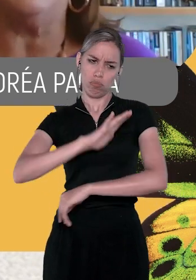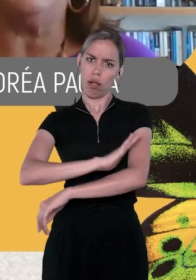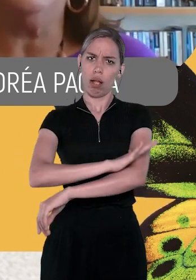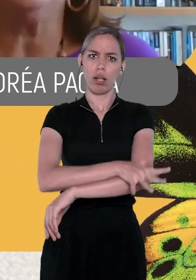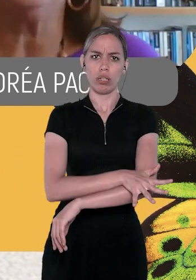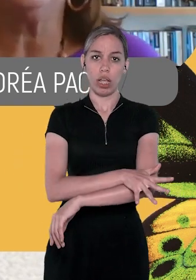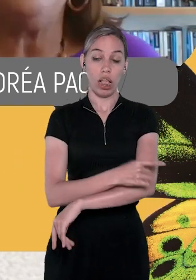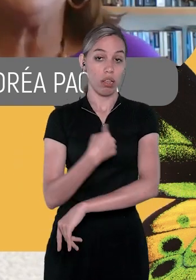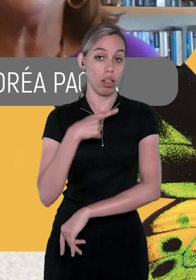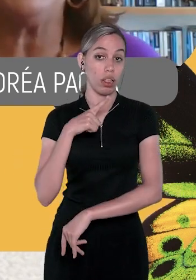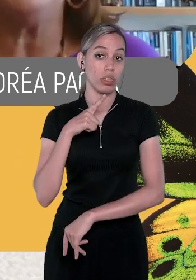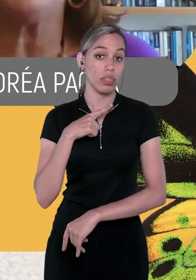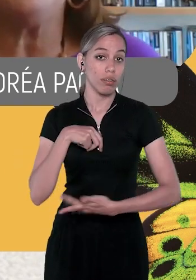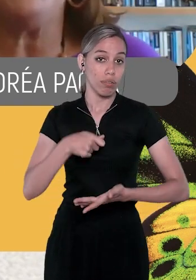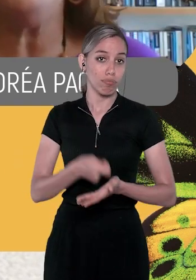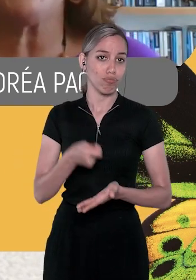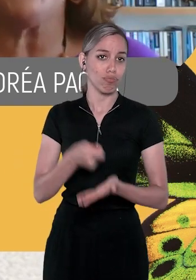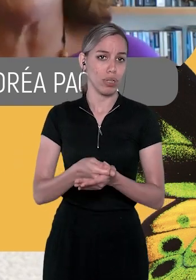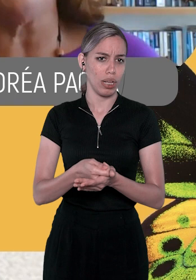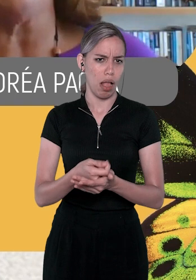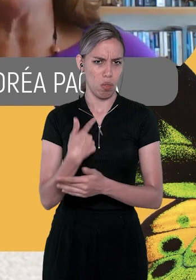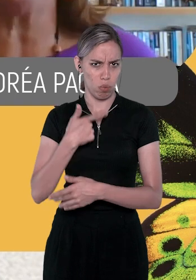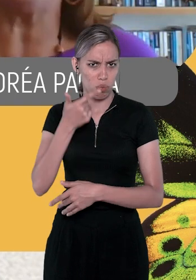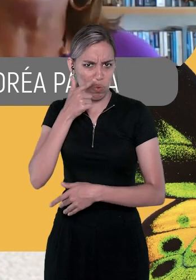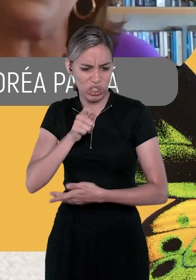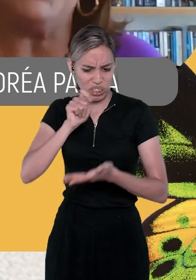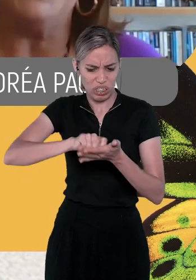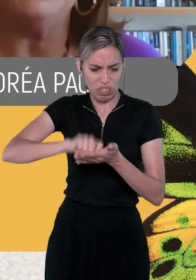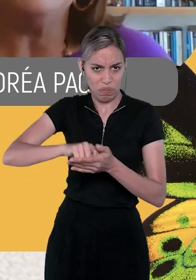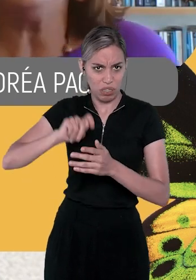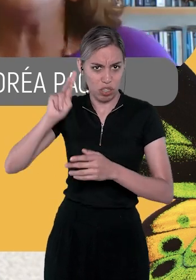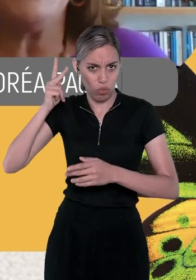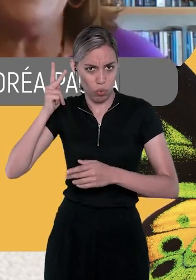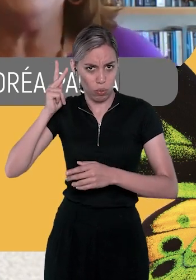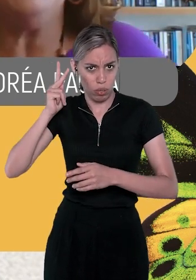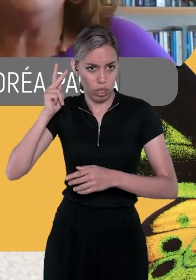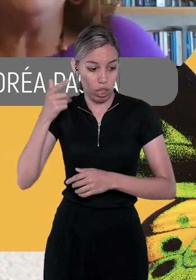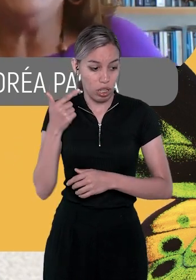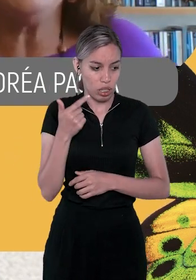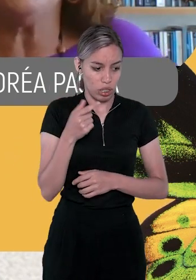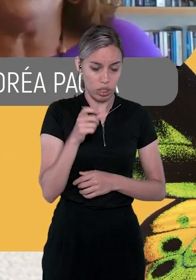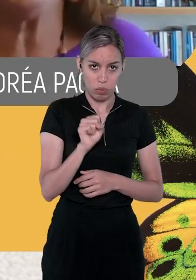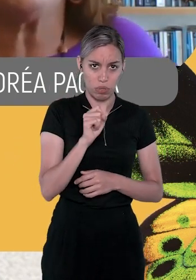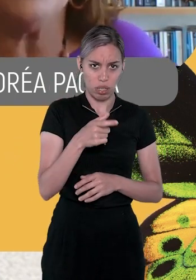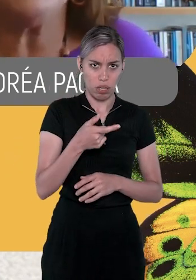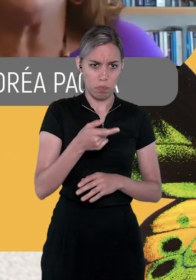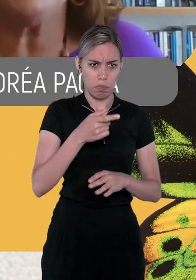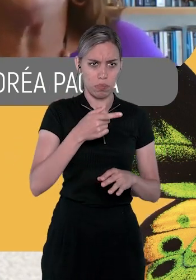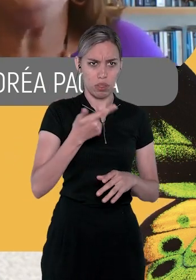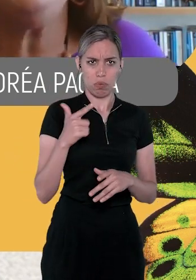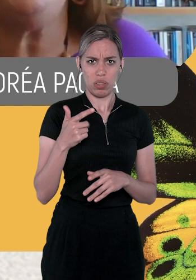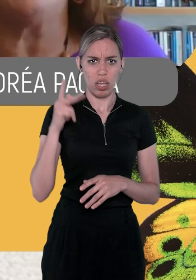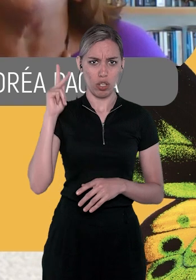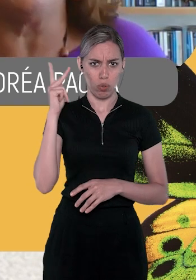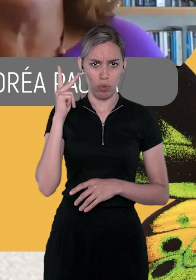se tem. Não dá para escrever nenhuma história que aconteça no Brasil que não tenha esse corte, porque senão vai ser uma história